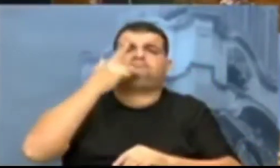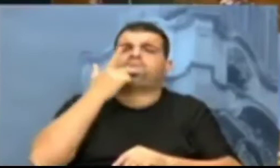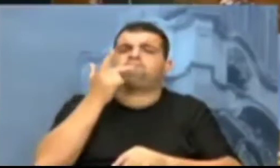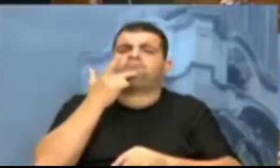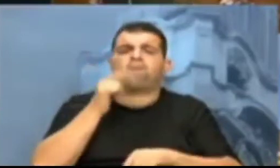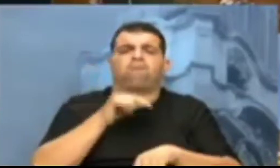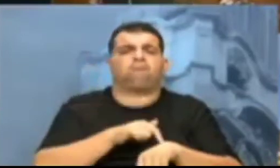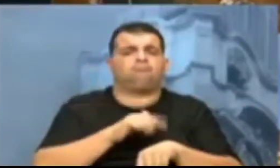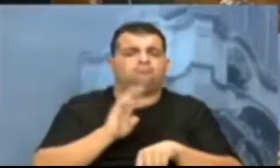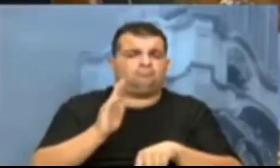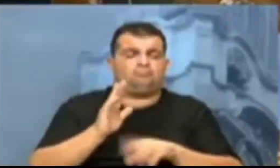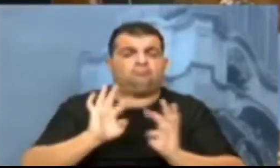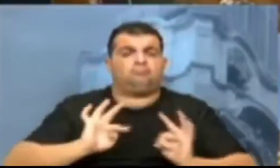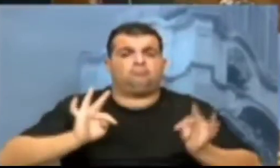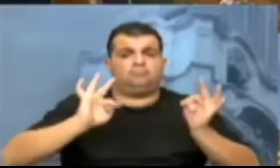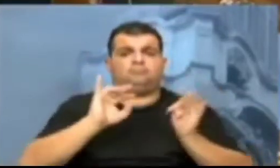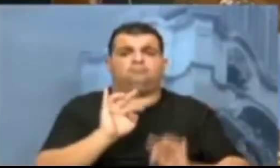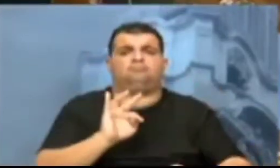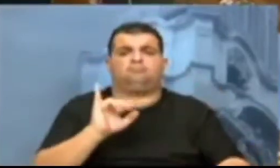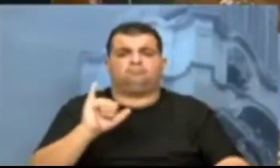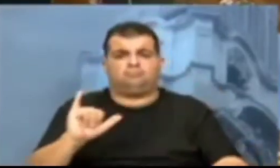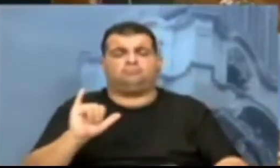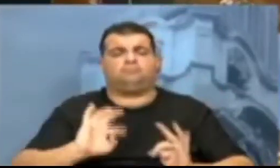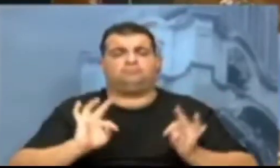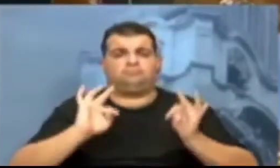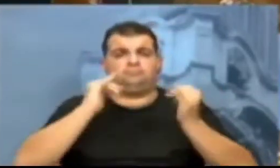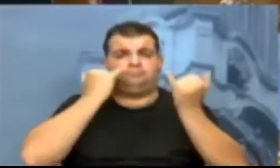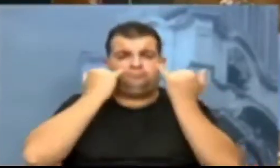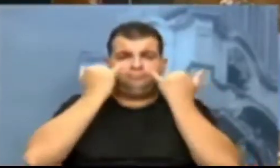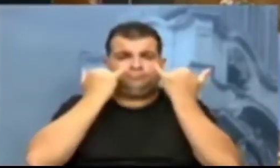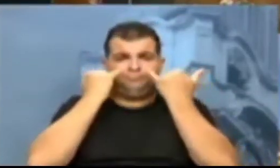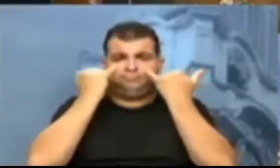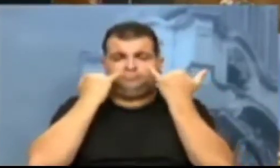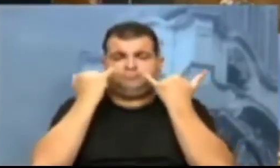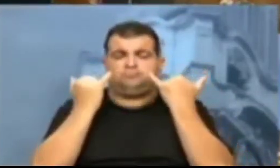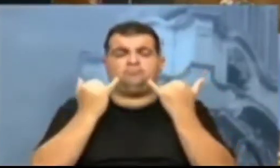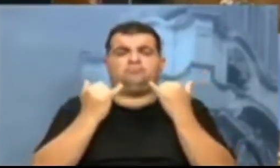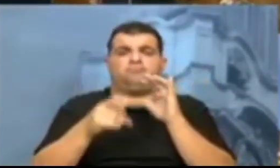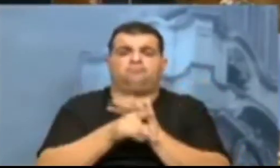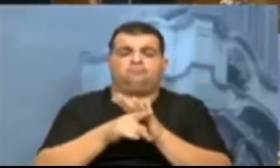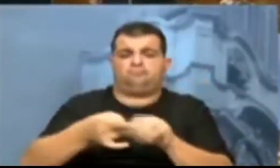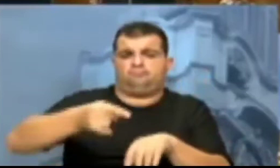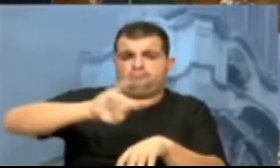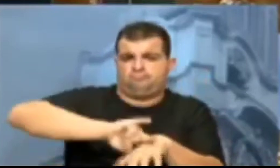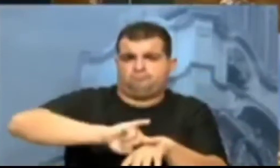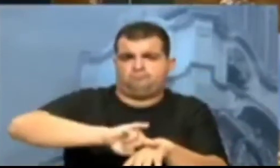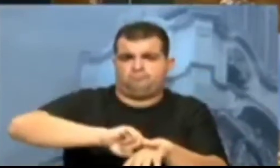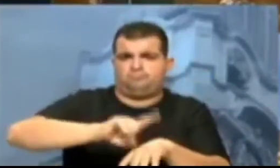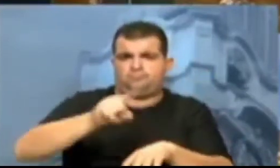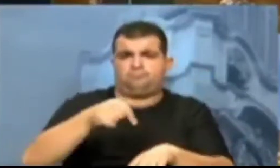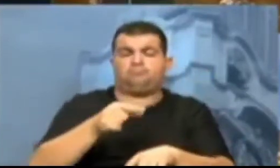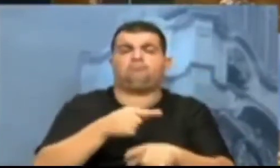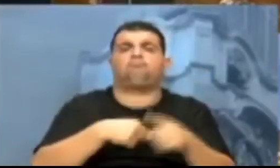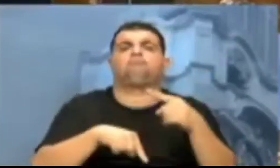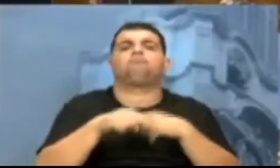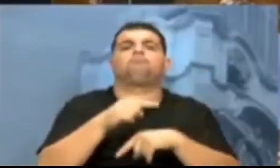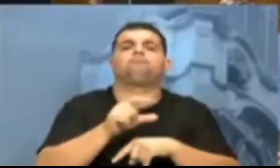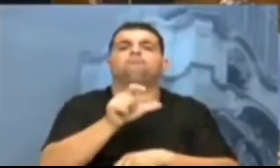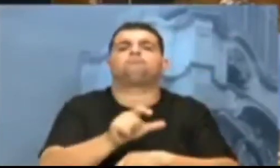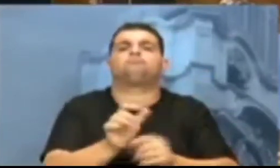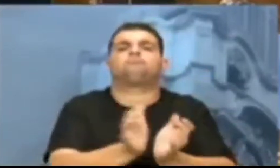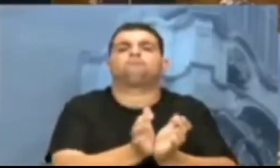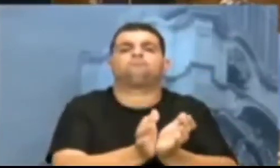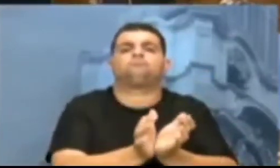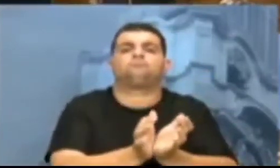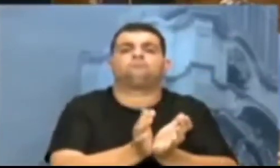a tecnologia de informação, tecnologia da informação da nossa capital é gerida pelo grupo